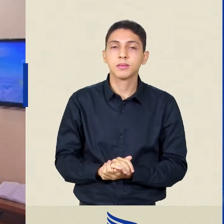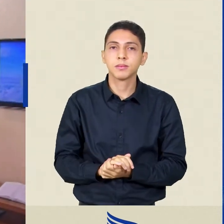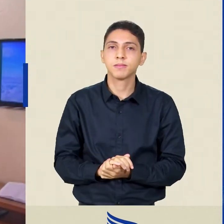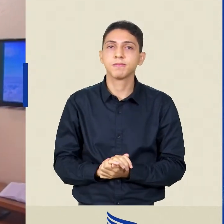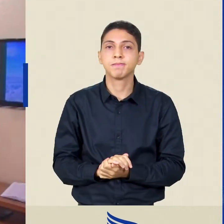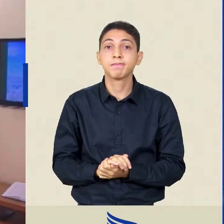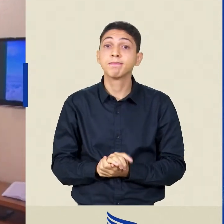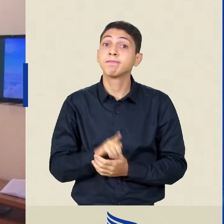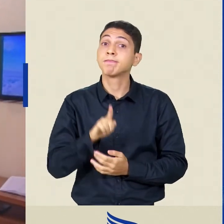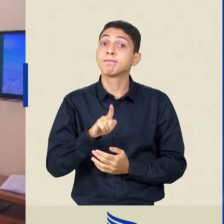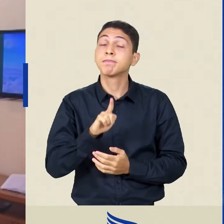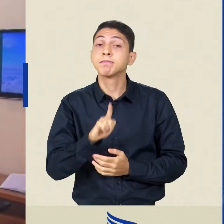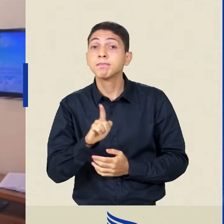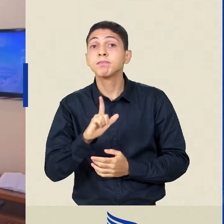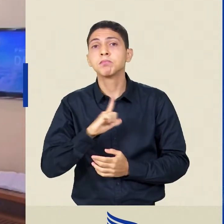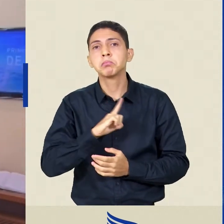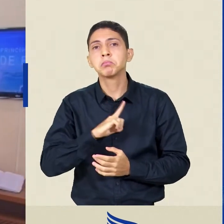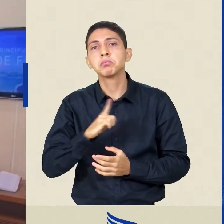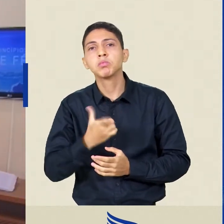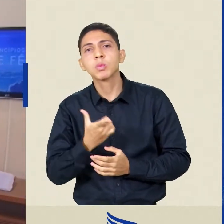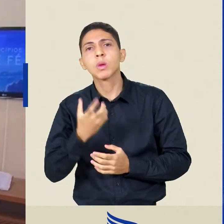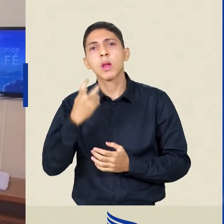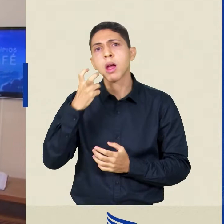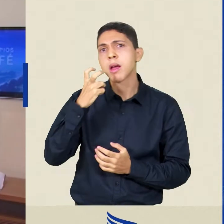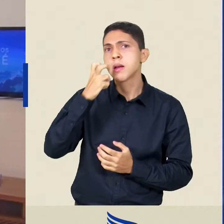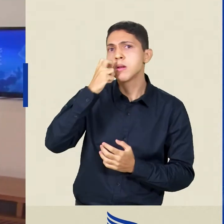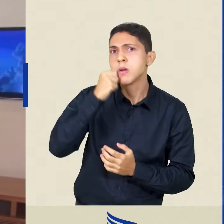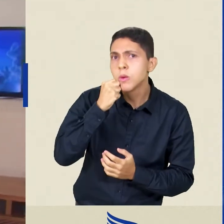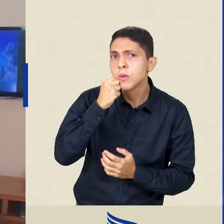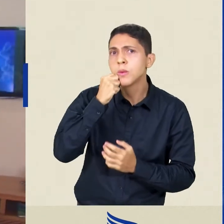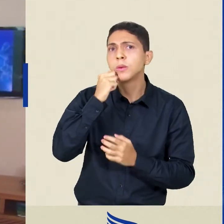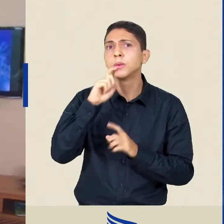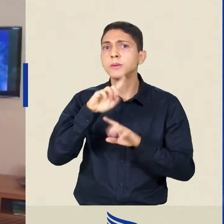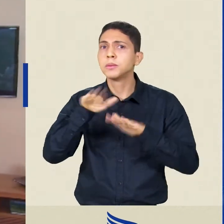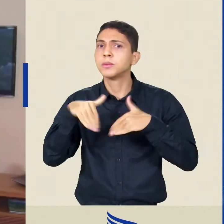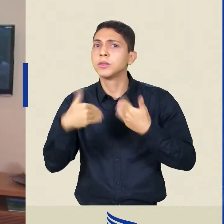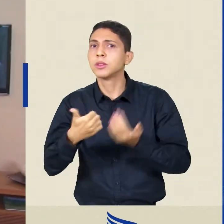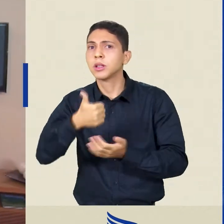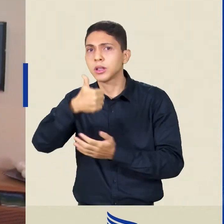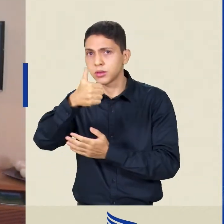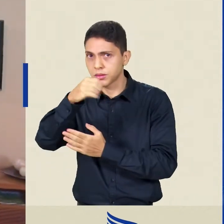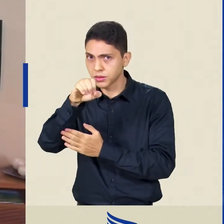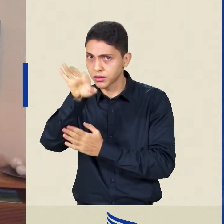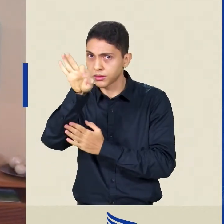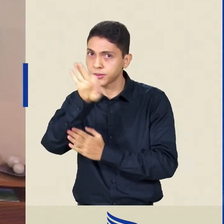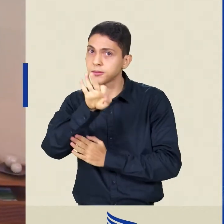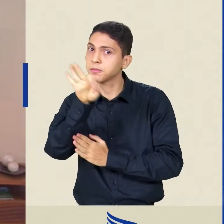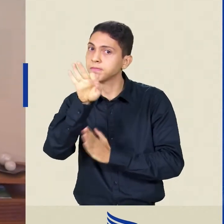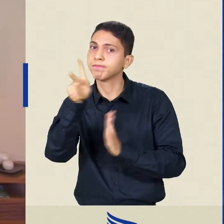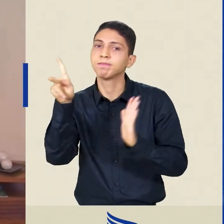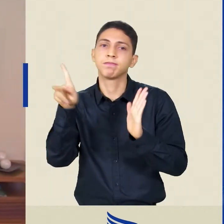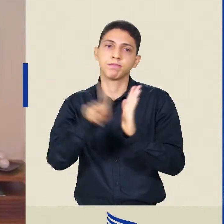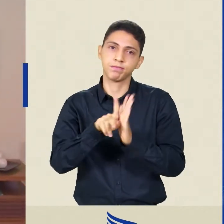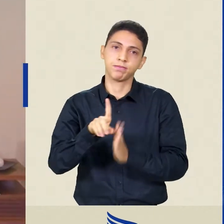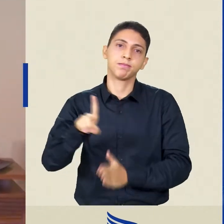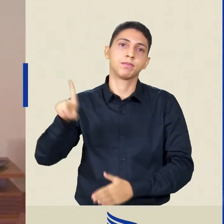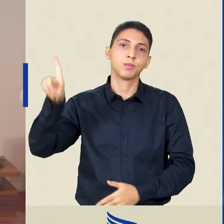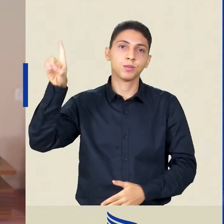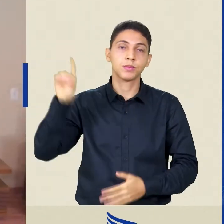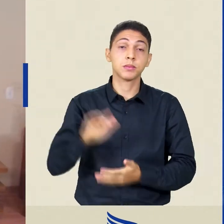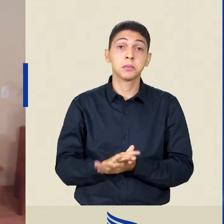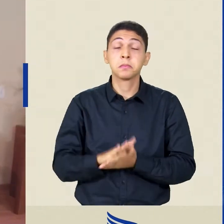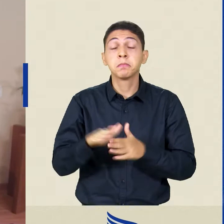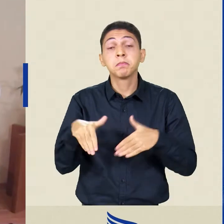Você obteve lucros em seus negócios, graças a Deus. Então 10% do seu lucro é do Senhor. Na